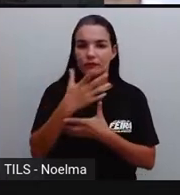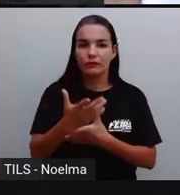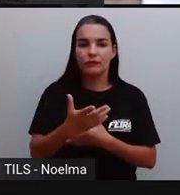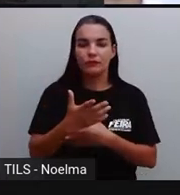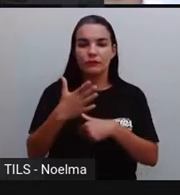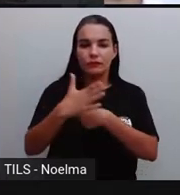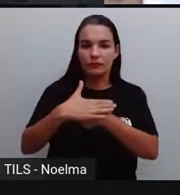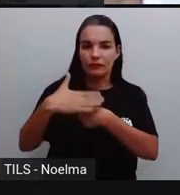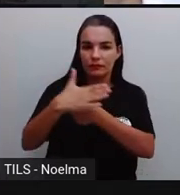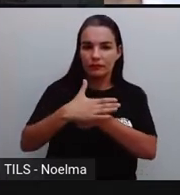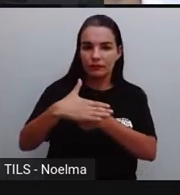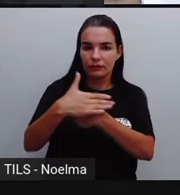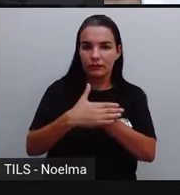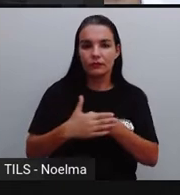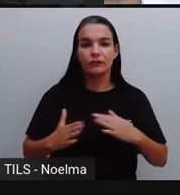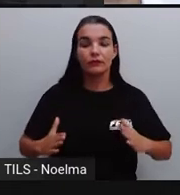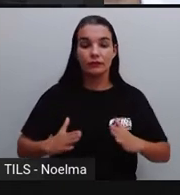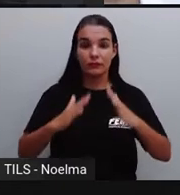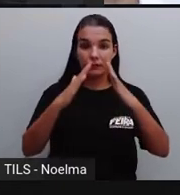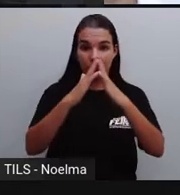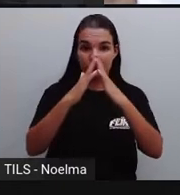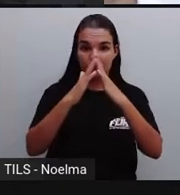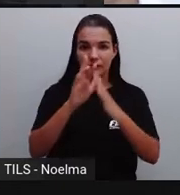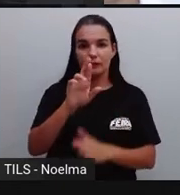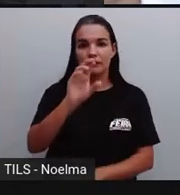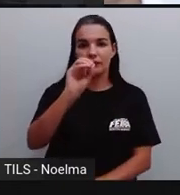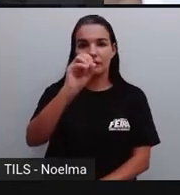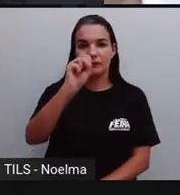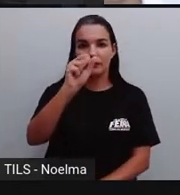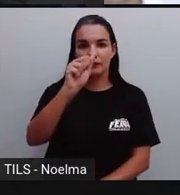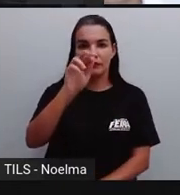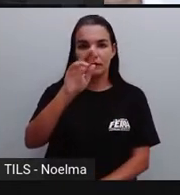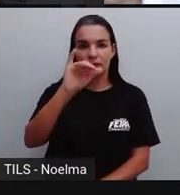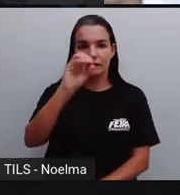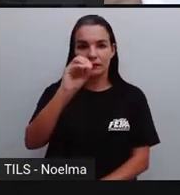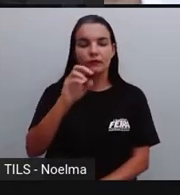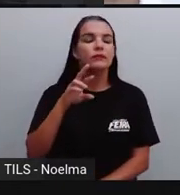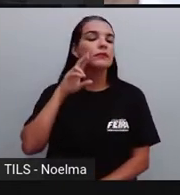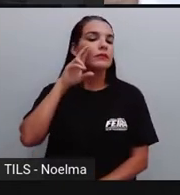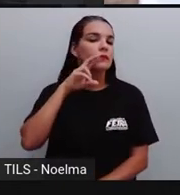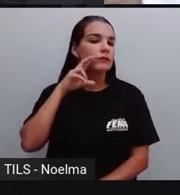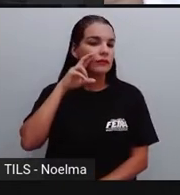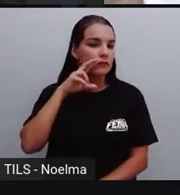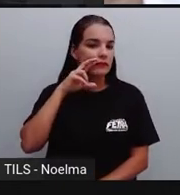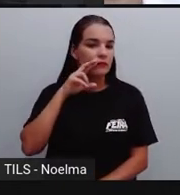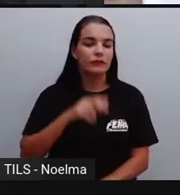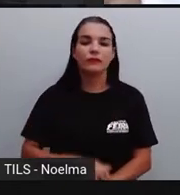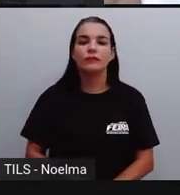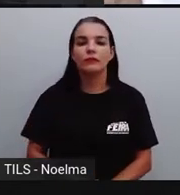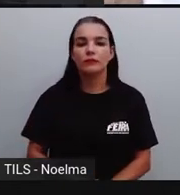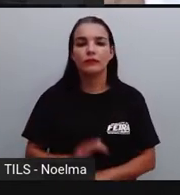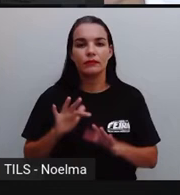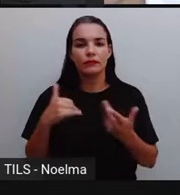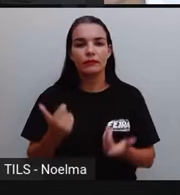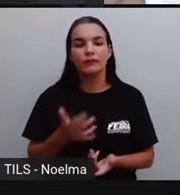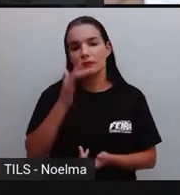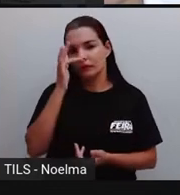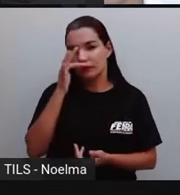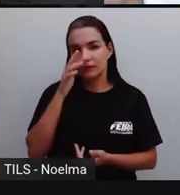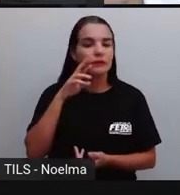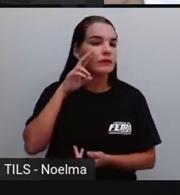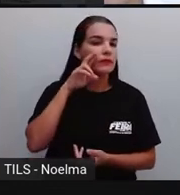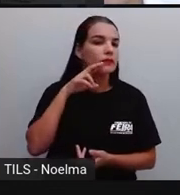pássaros, estimação, casa, rosário, rosa. Então, são as palavras lá